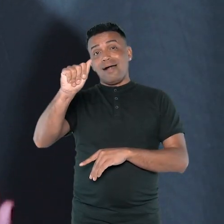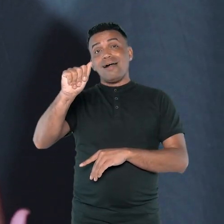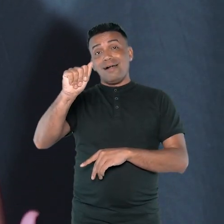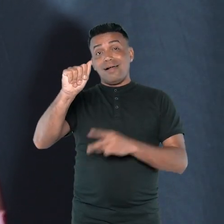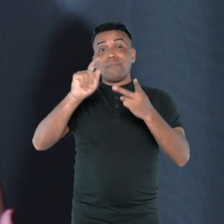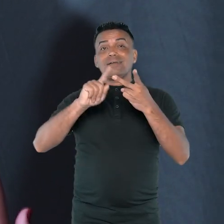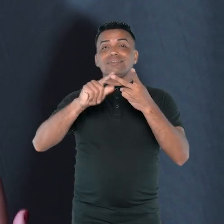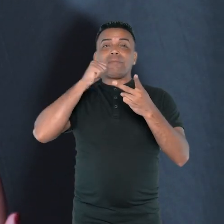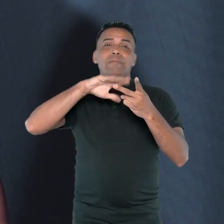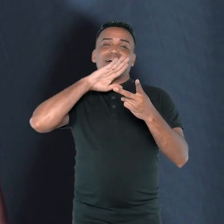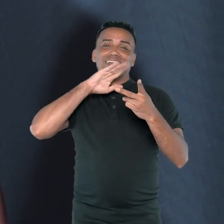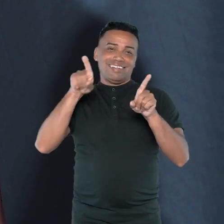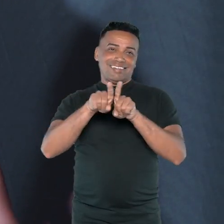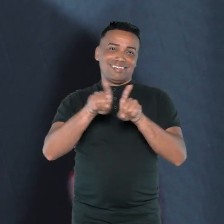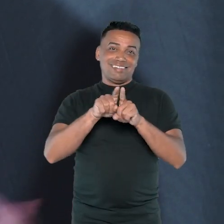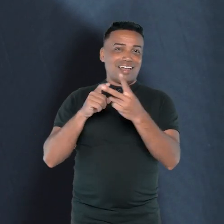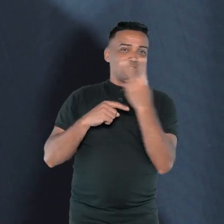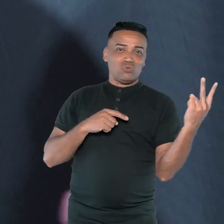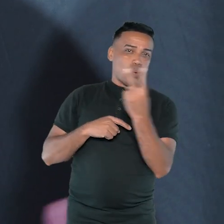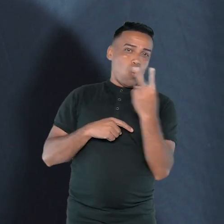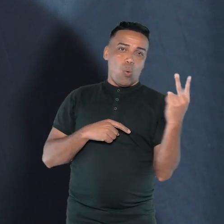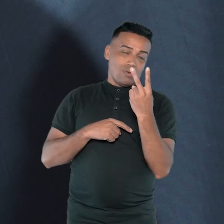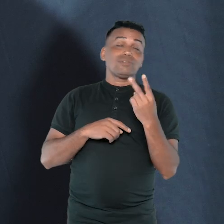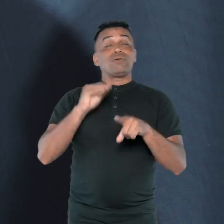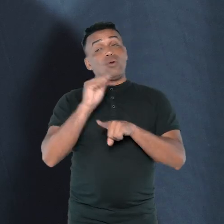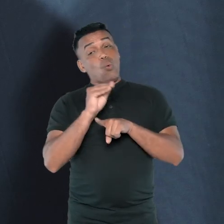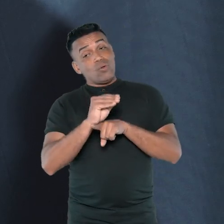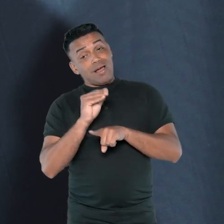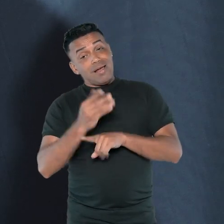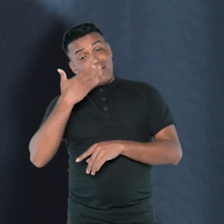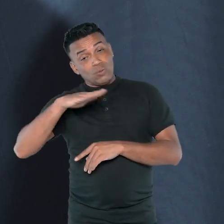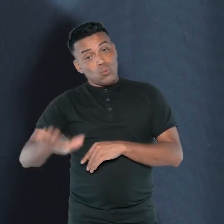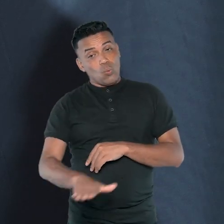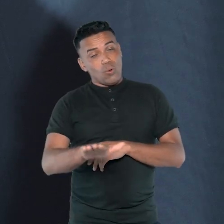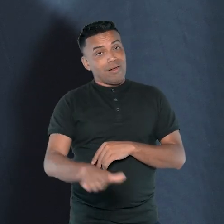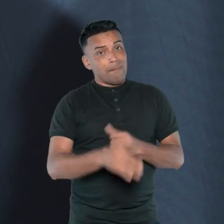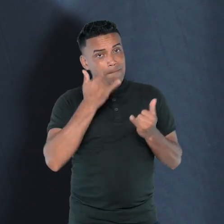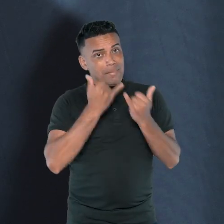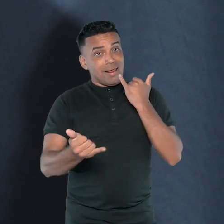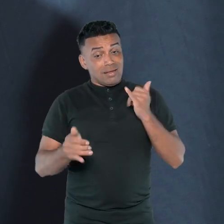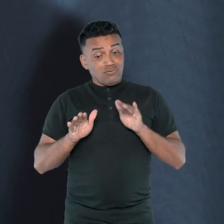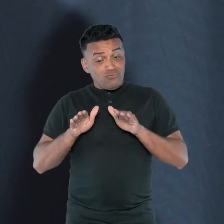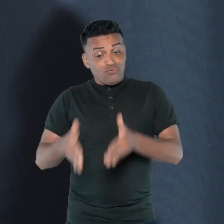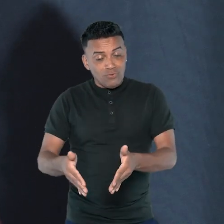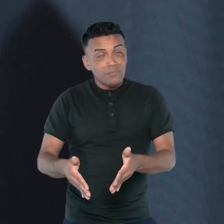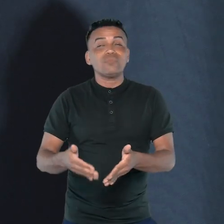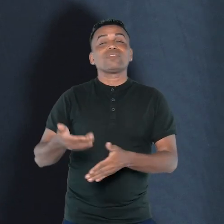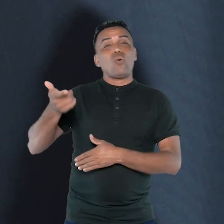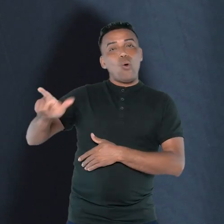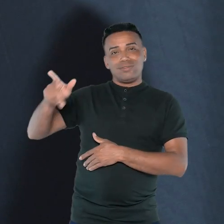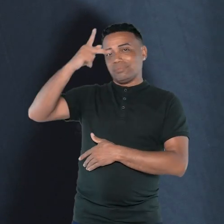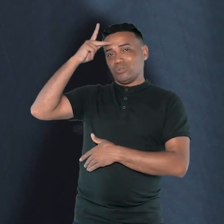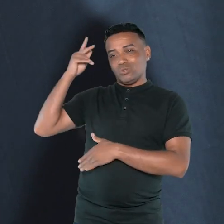temos mães. Né? Tipo assim, porque até quando o cuidado com a criança ele parece muito exclusivo. Existem outras pessoas na